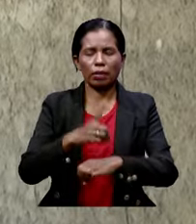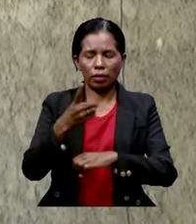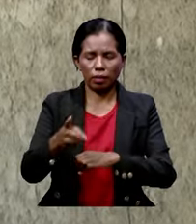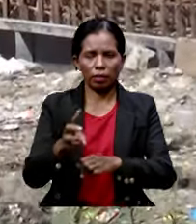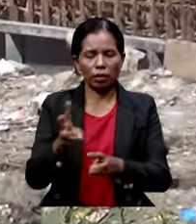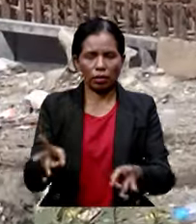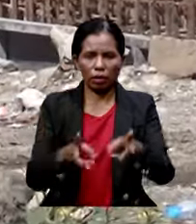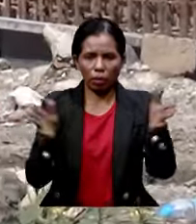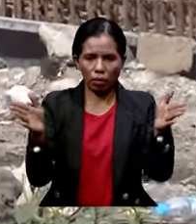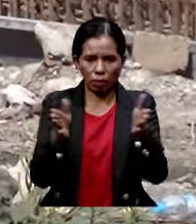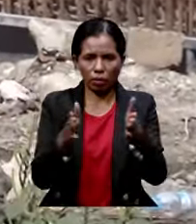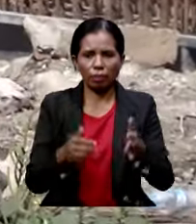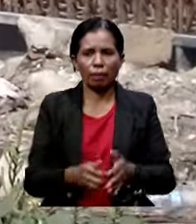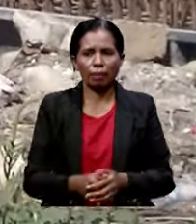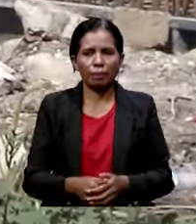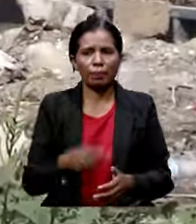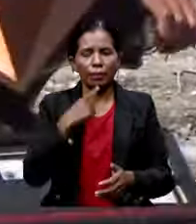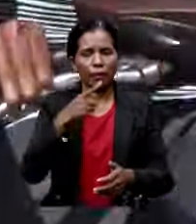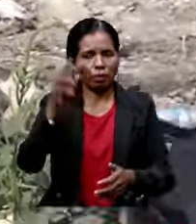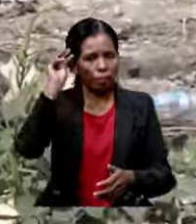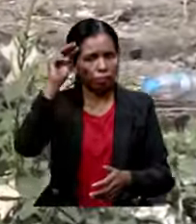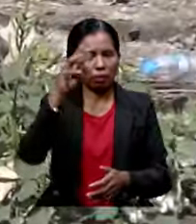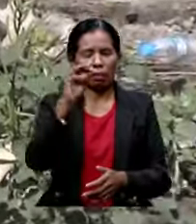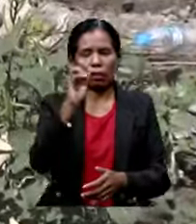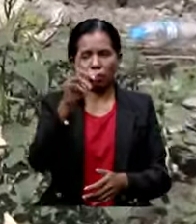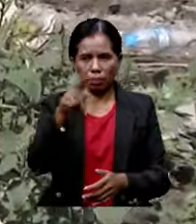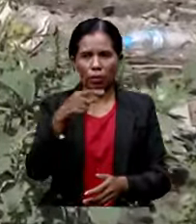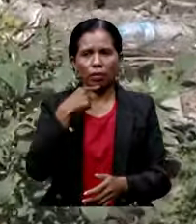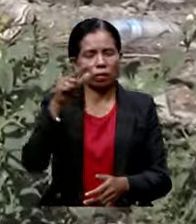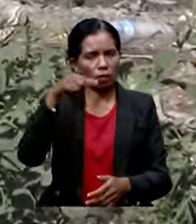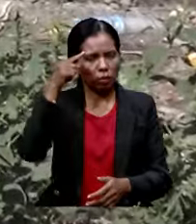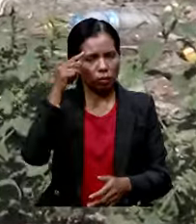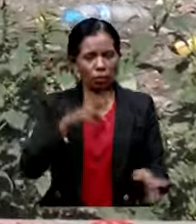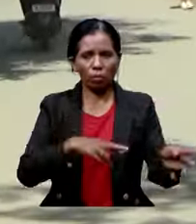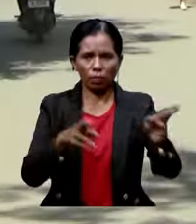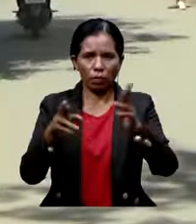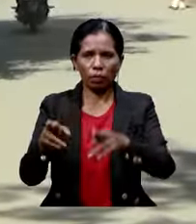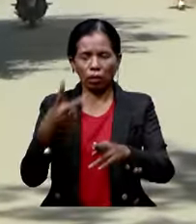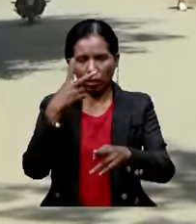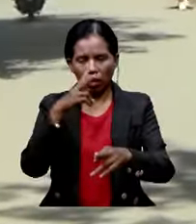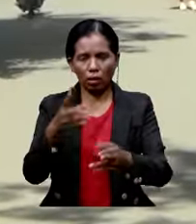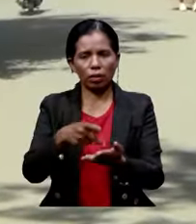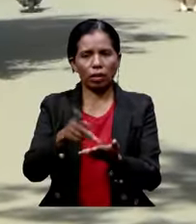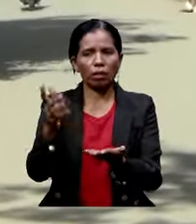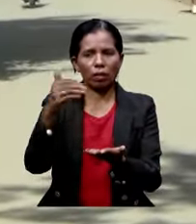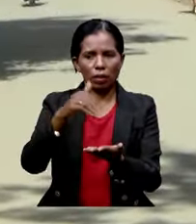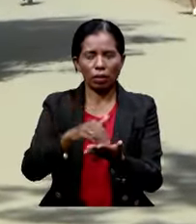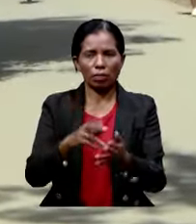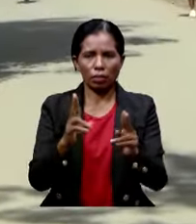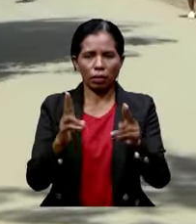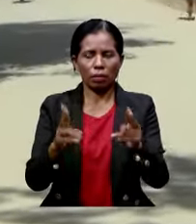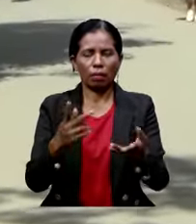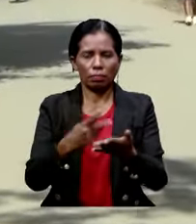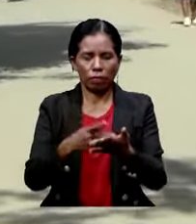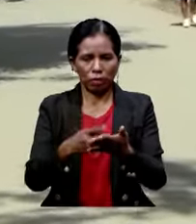liu. Hatamba preocupação ministro das públicas hateten governo se pronto a tu recompensa fali nune bela acelera